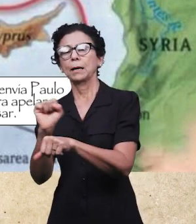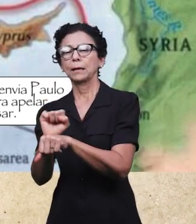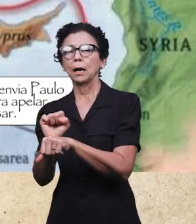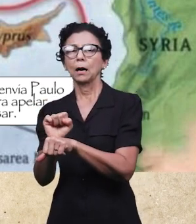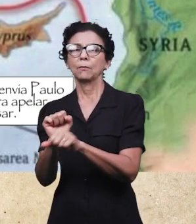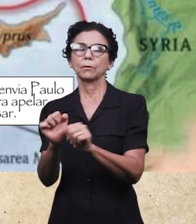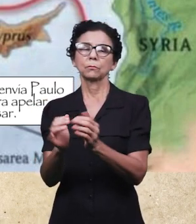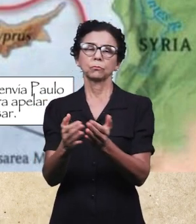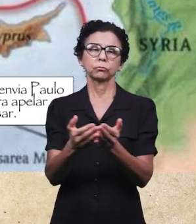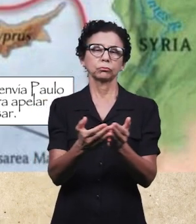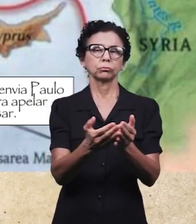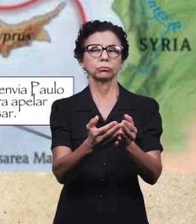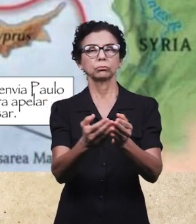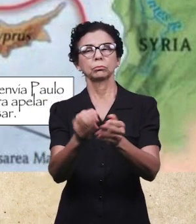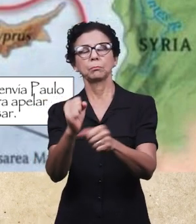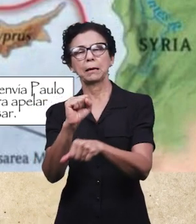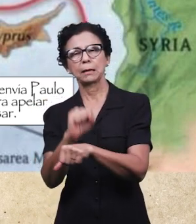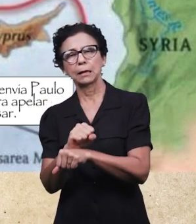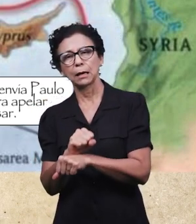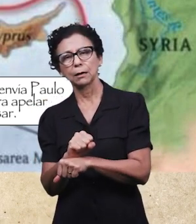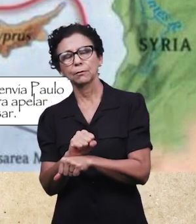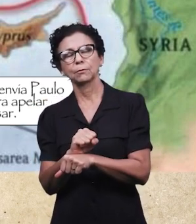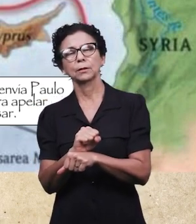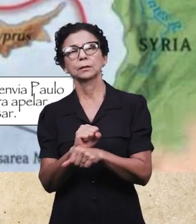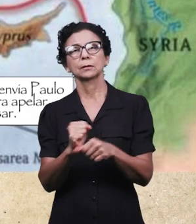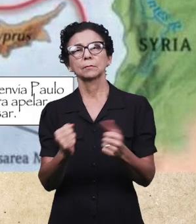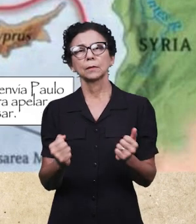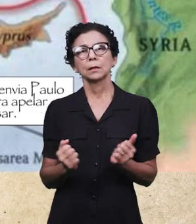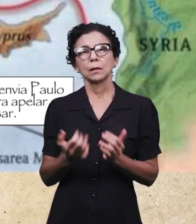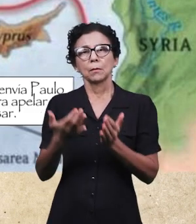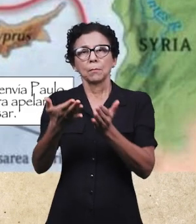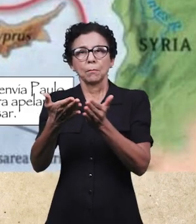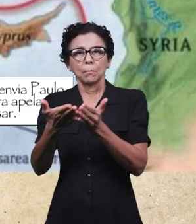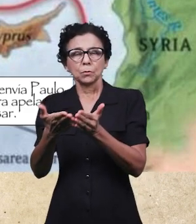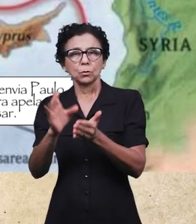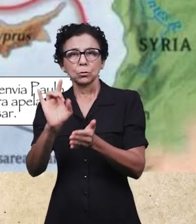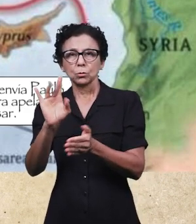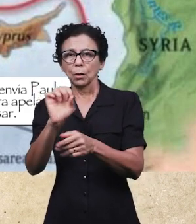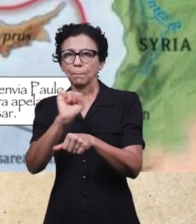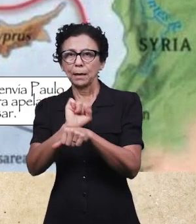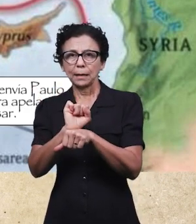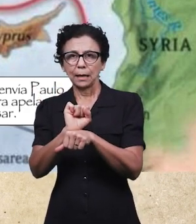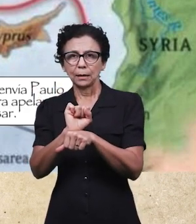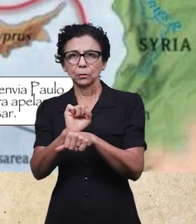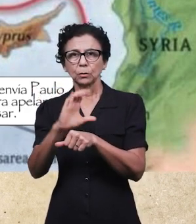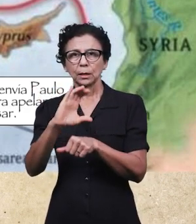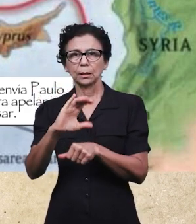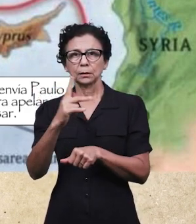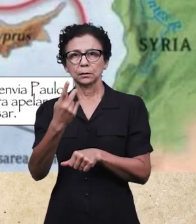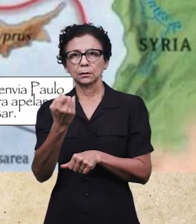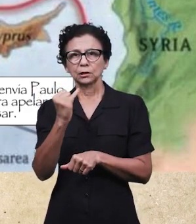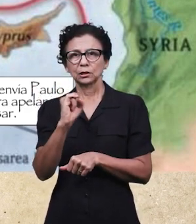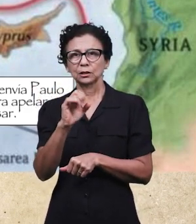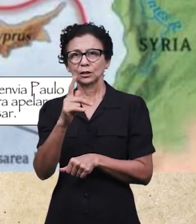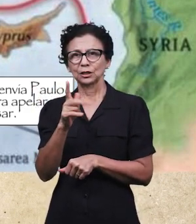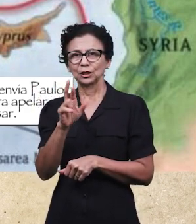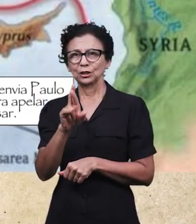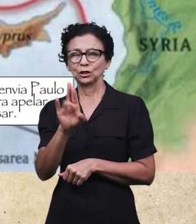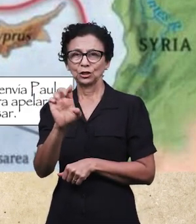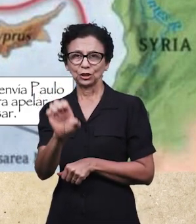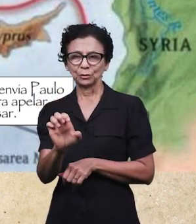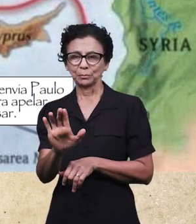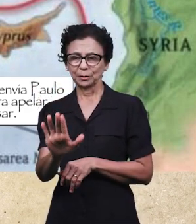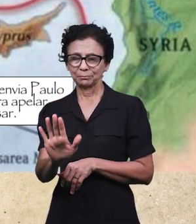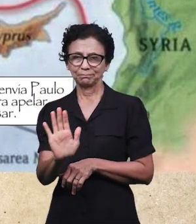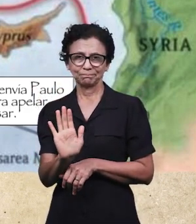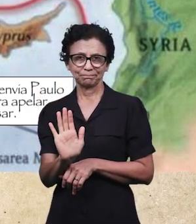de lá foram a um outro porto chamado Quinido. Exato. De lá,